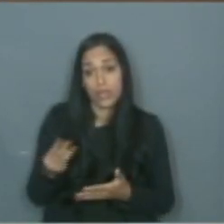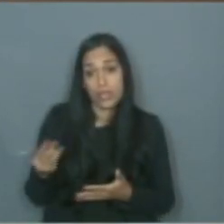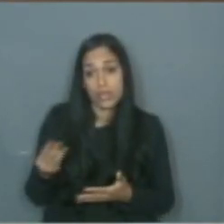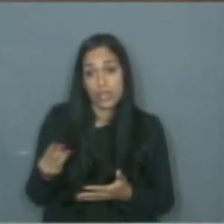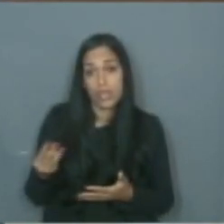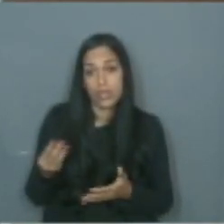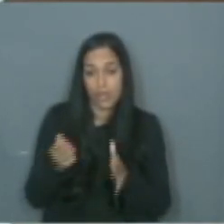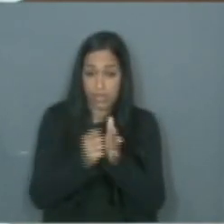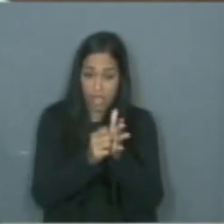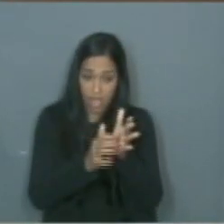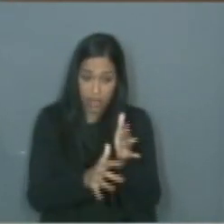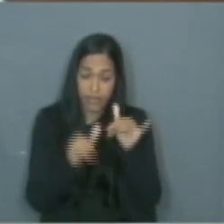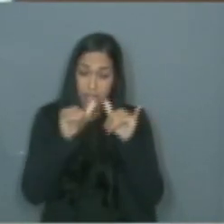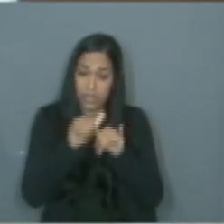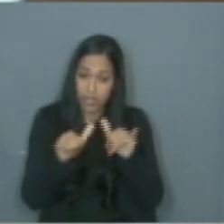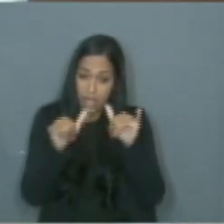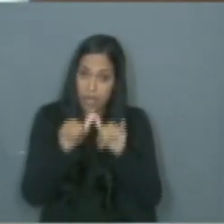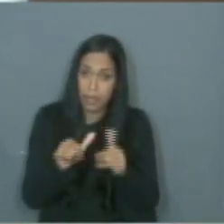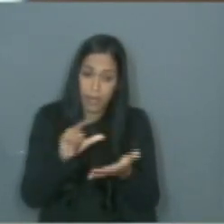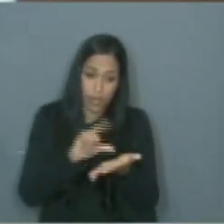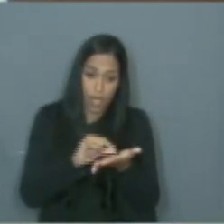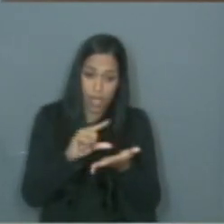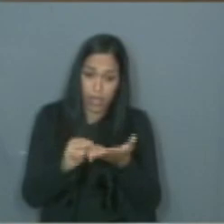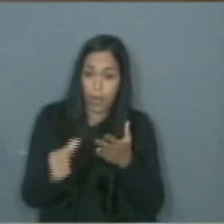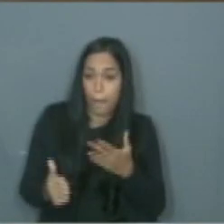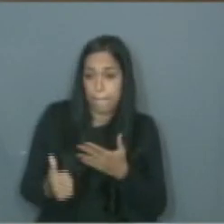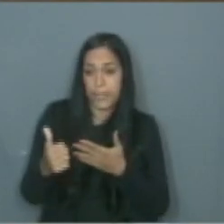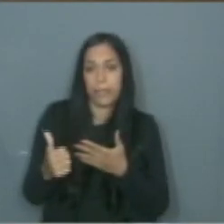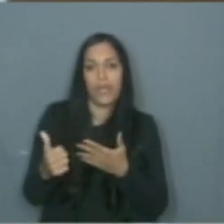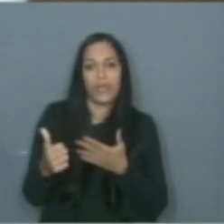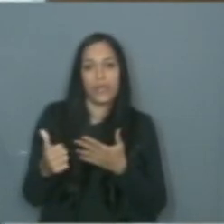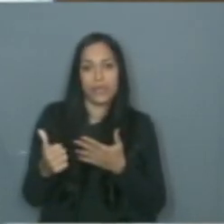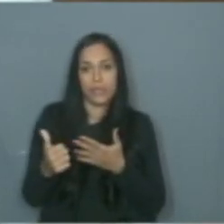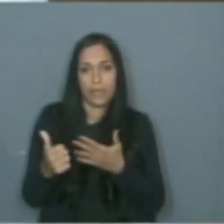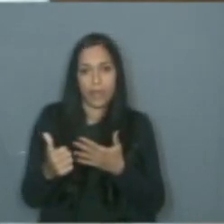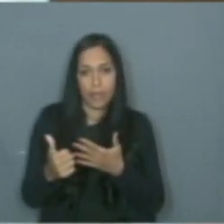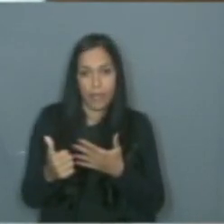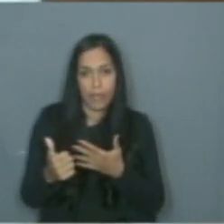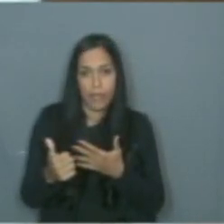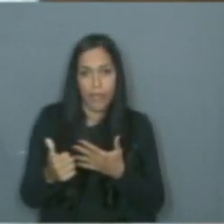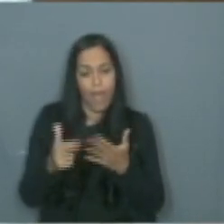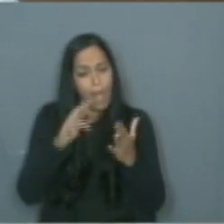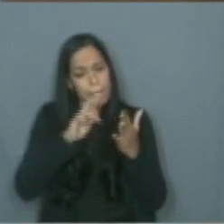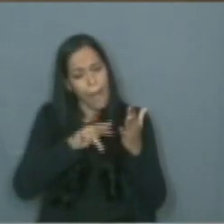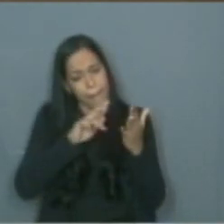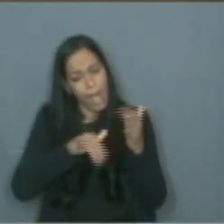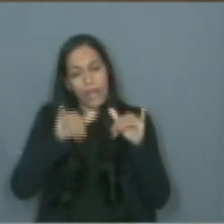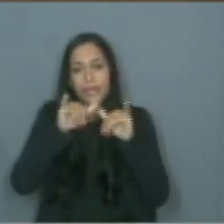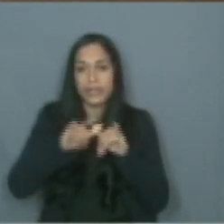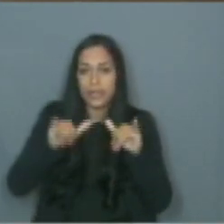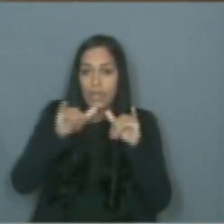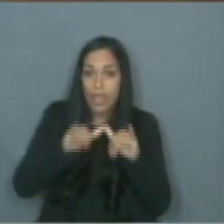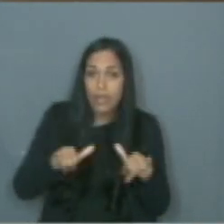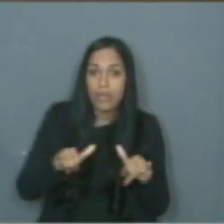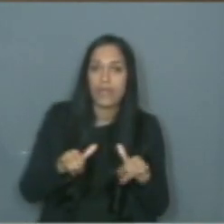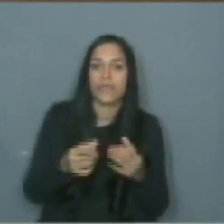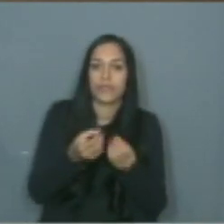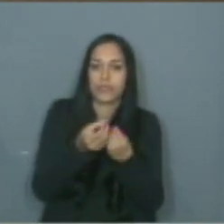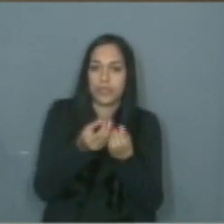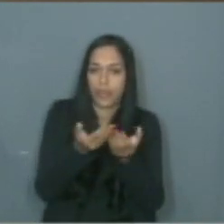da campanha que se referem no artigo 1º incluirão, entre outras iniciativas,